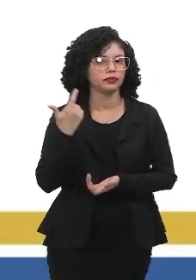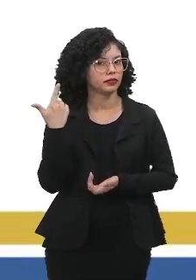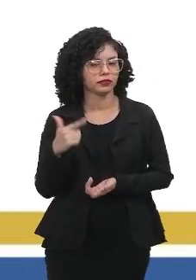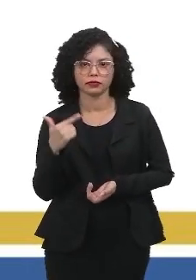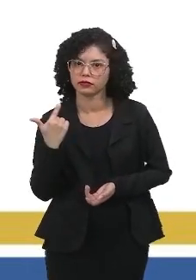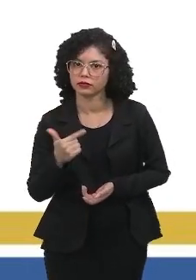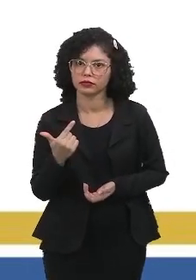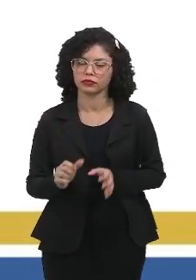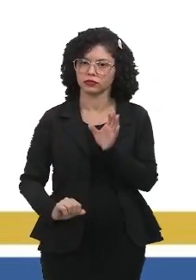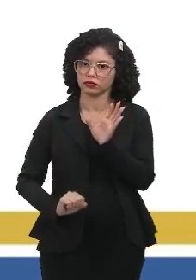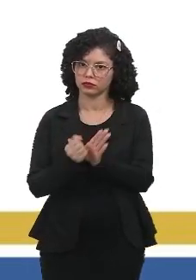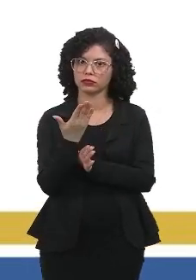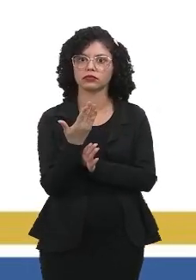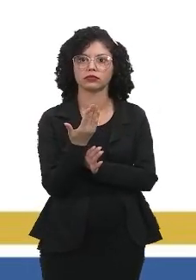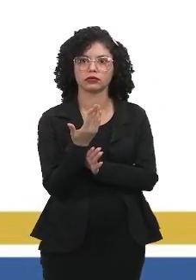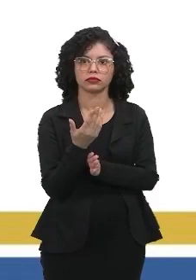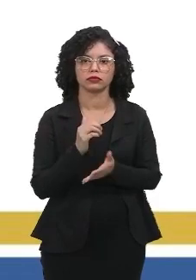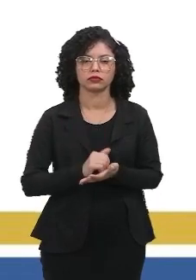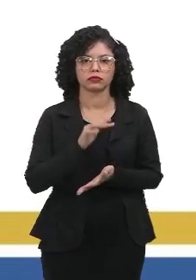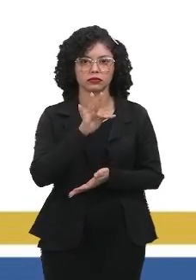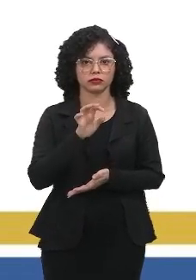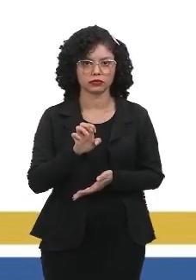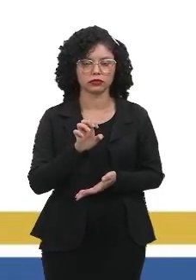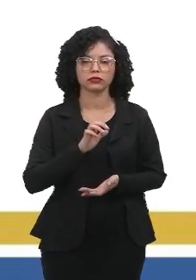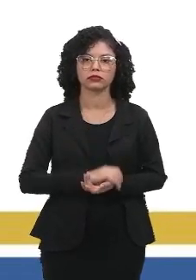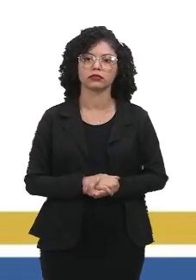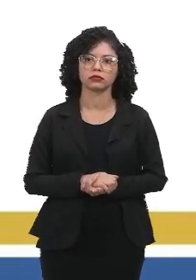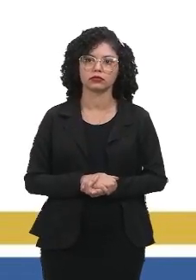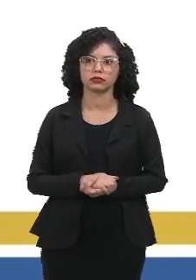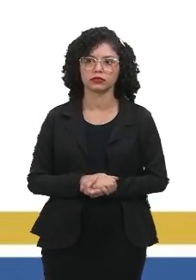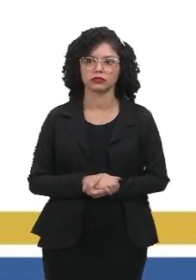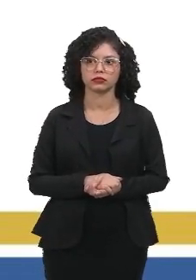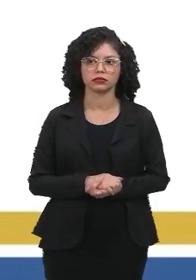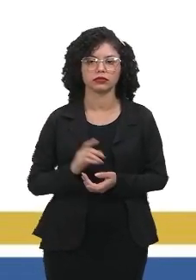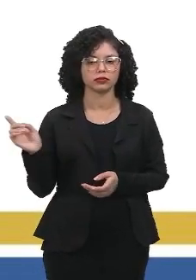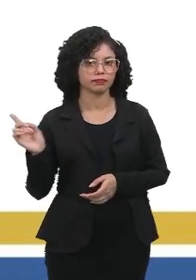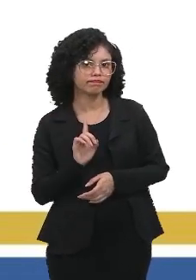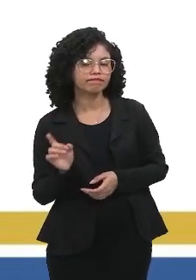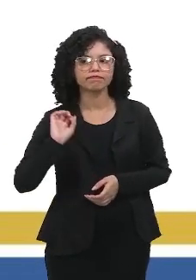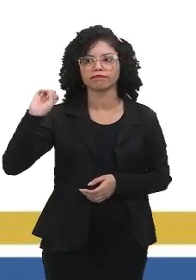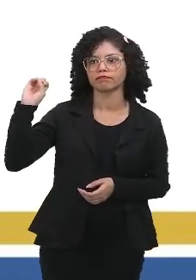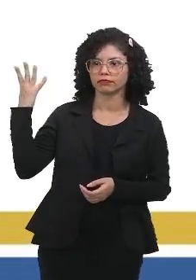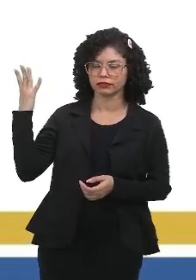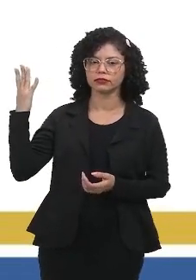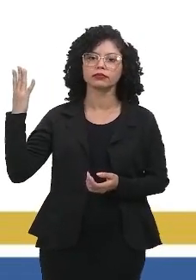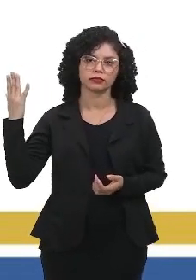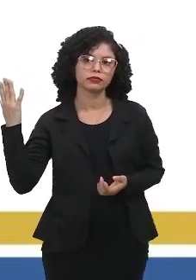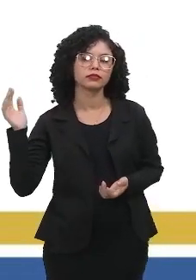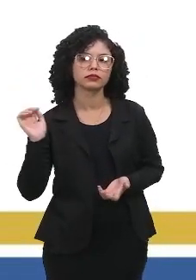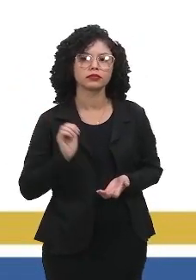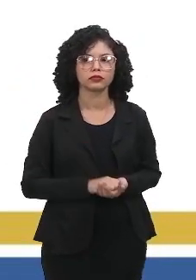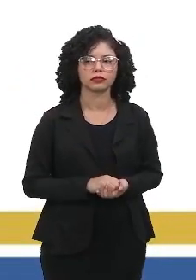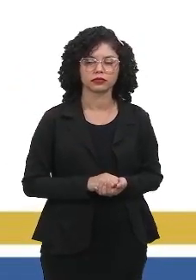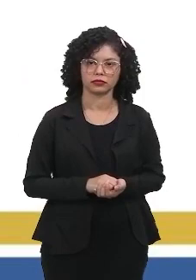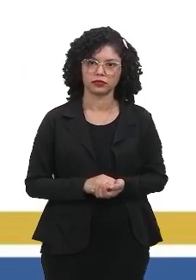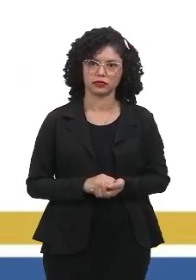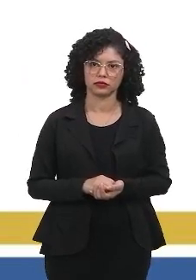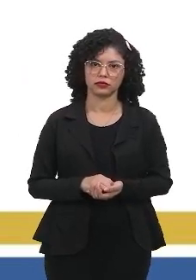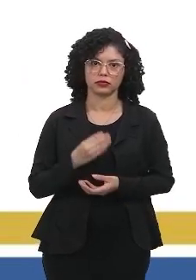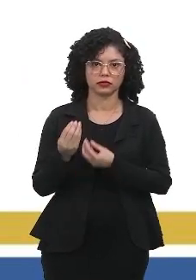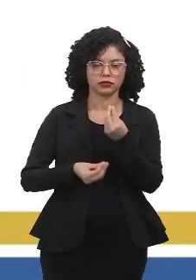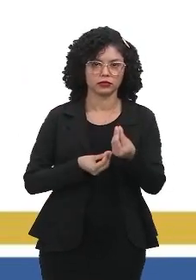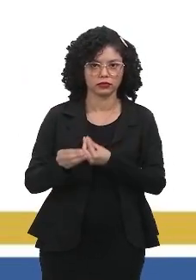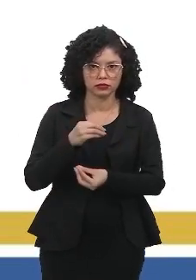ser formado o férrico o ferroso não vai acontecer eh ou não vai reagir